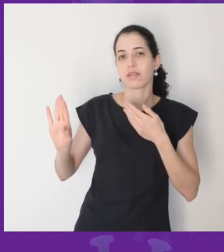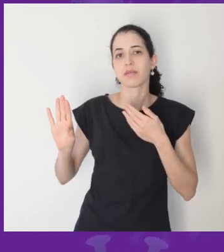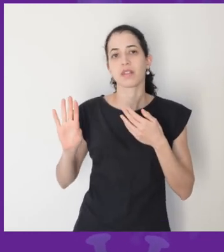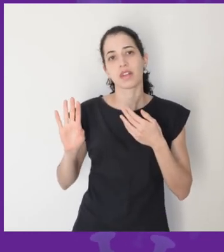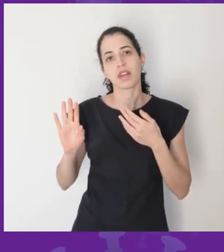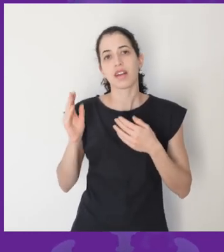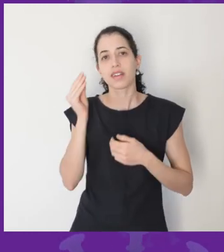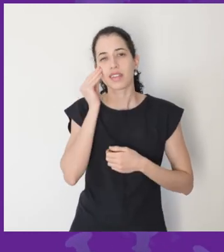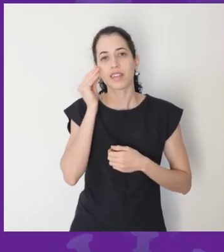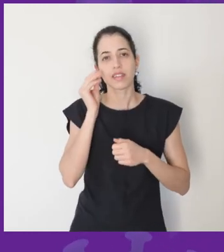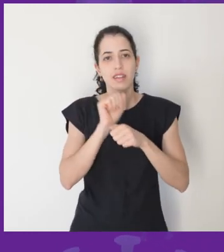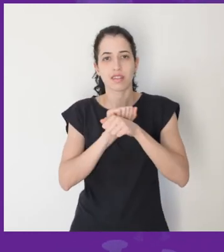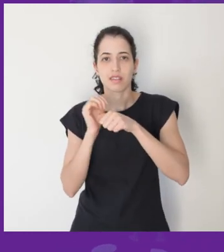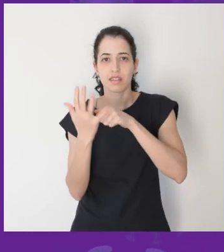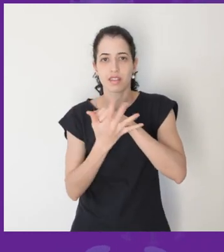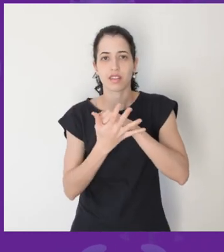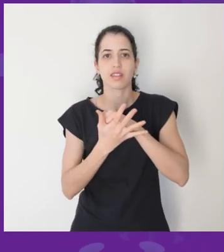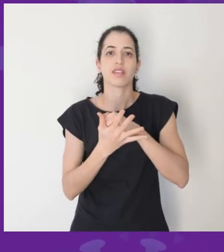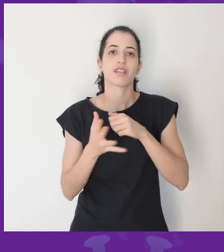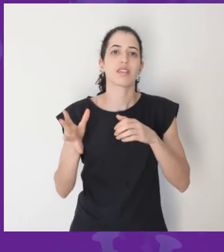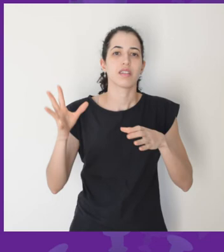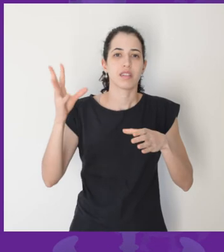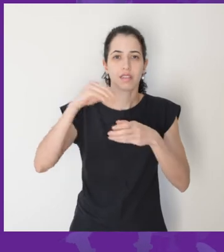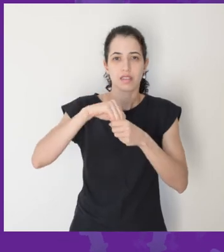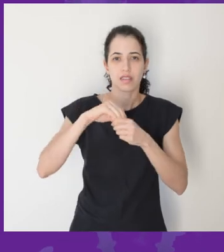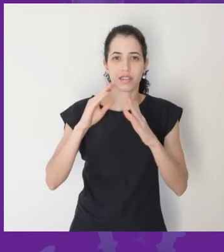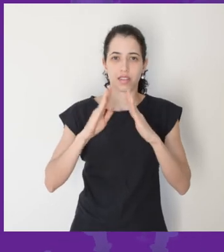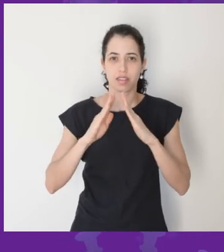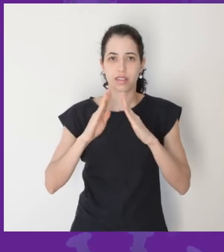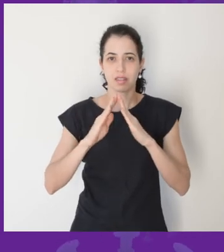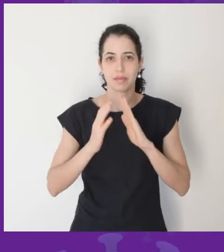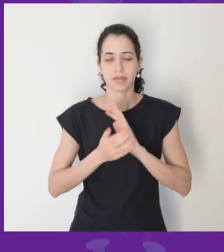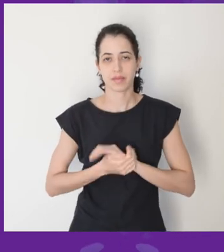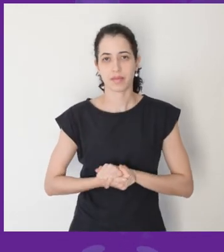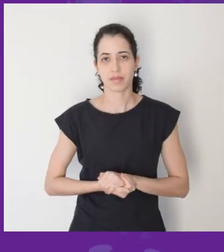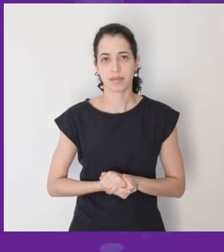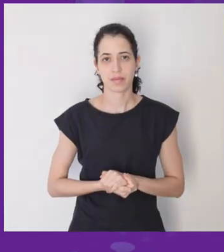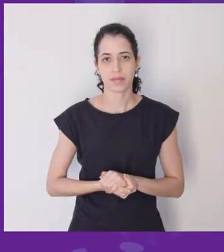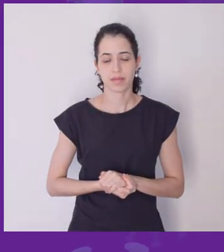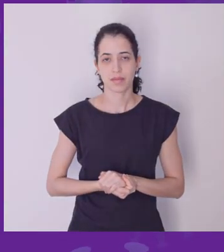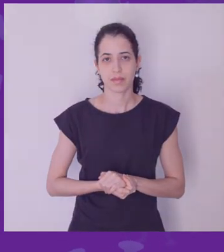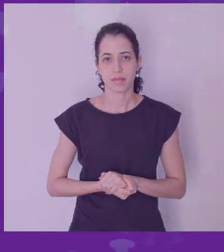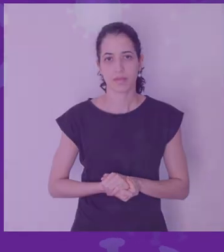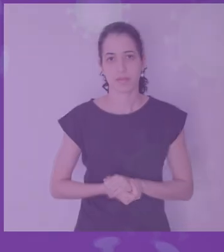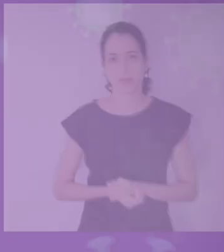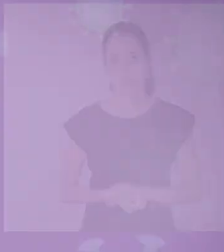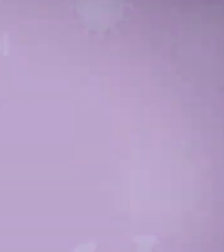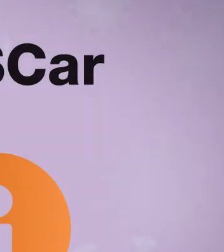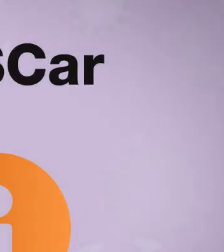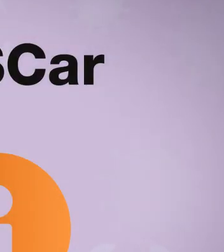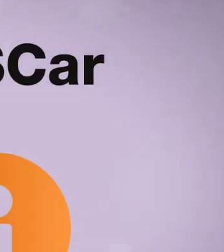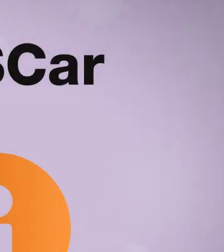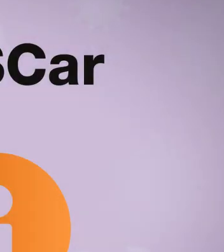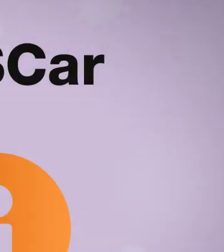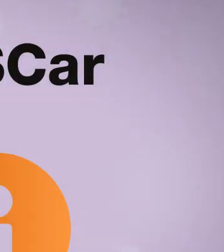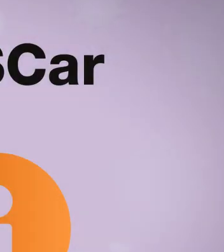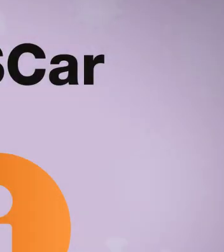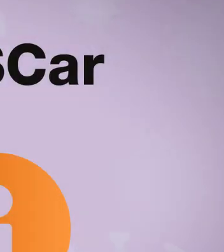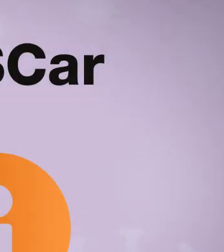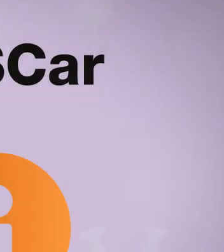afastamento coisas desse tipo vai tentar evitar a transmissão da polícia dentro de casa é e